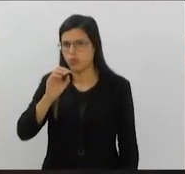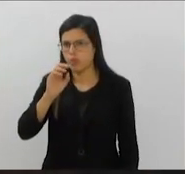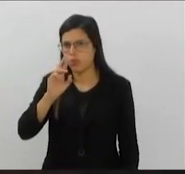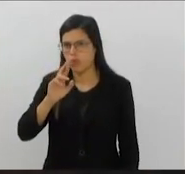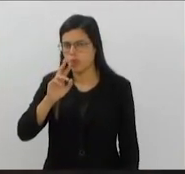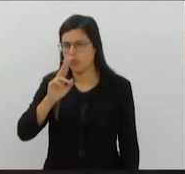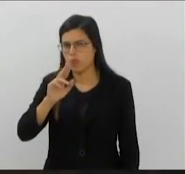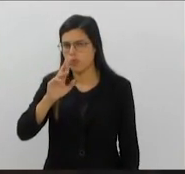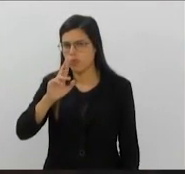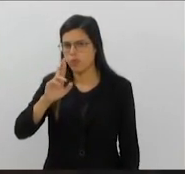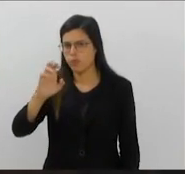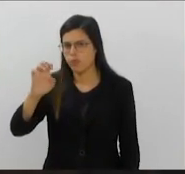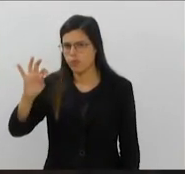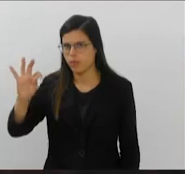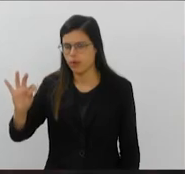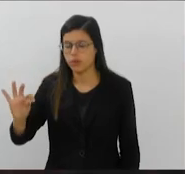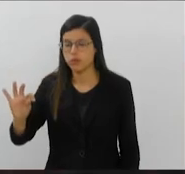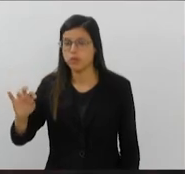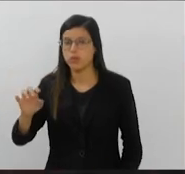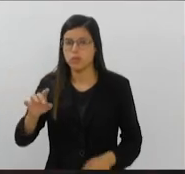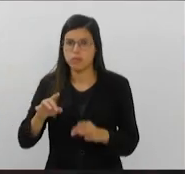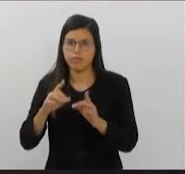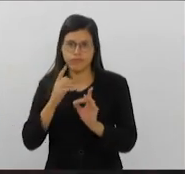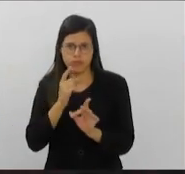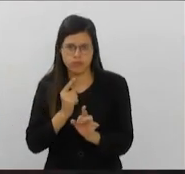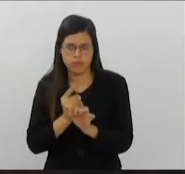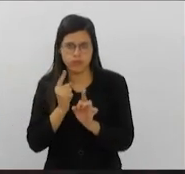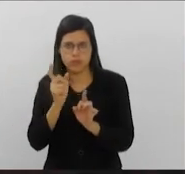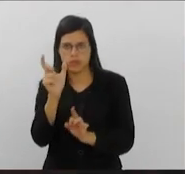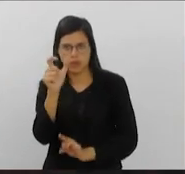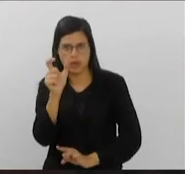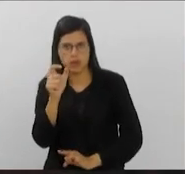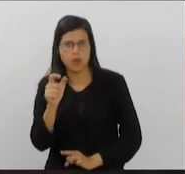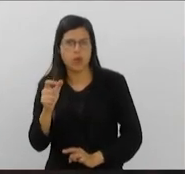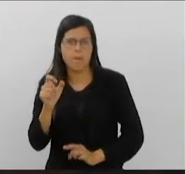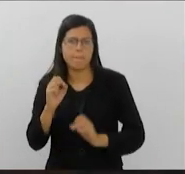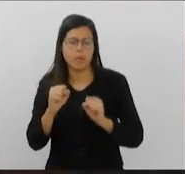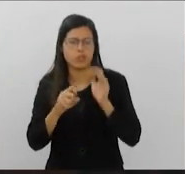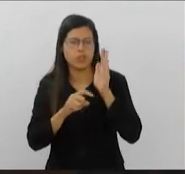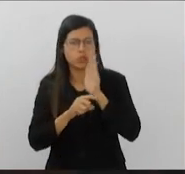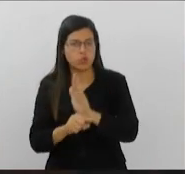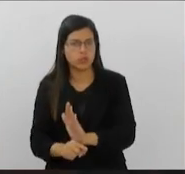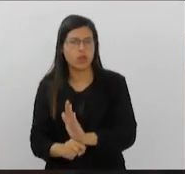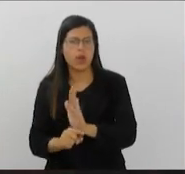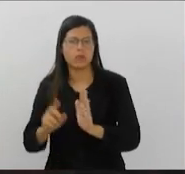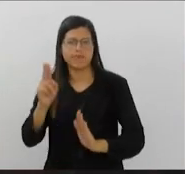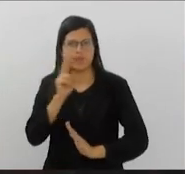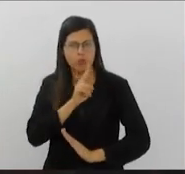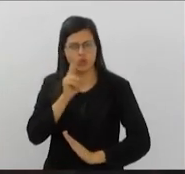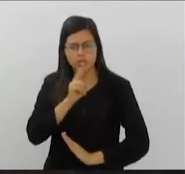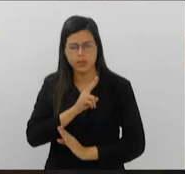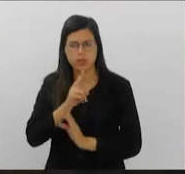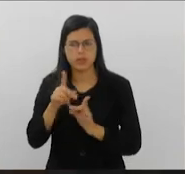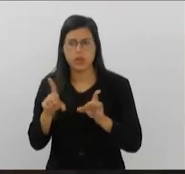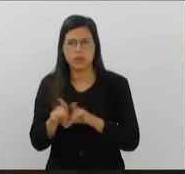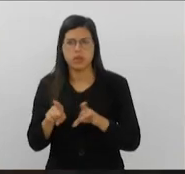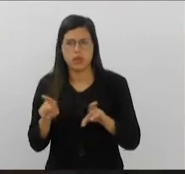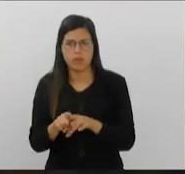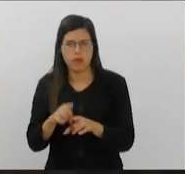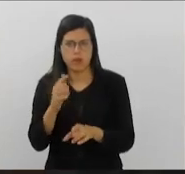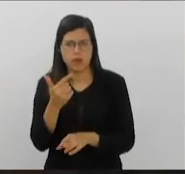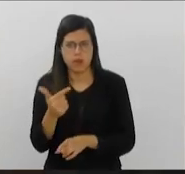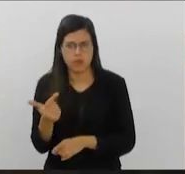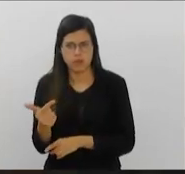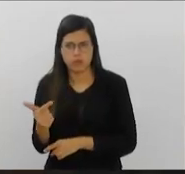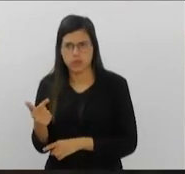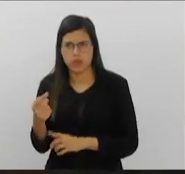de ter uma identificação que pode ajudar tanto no socorro, de forma mais premente, como a não ter um